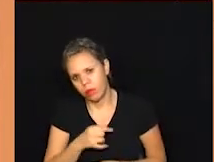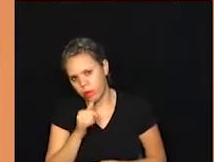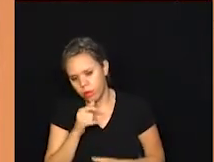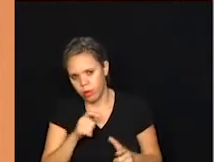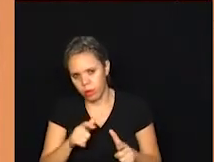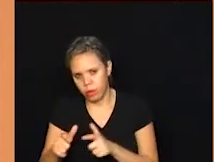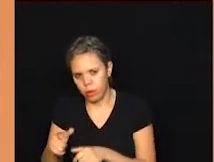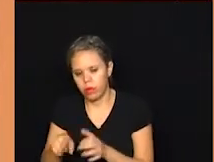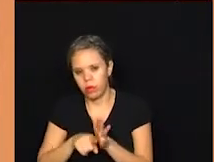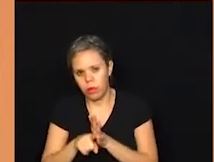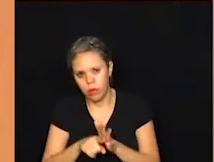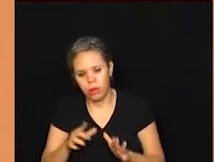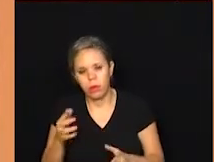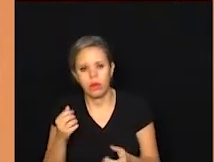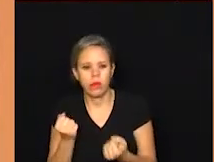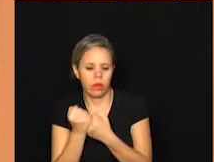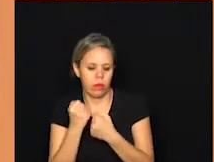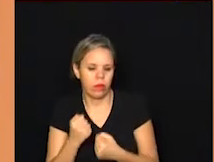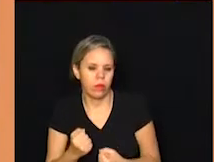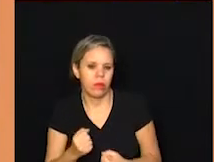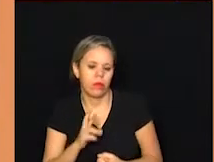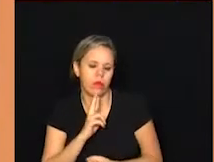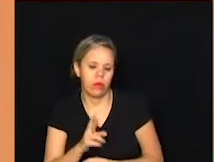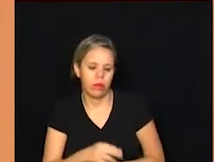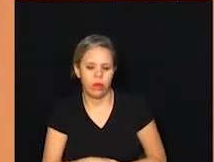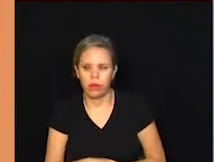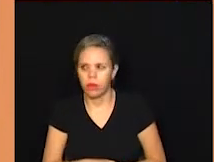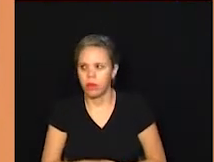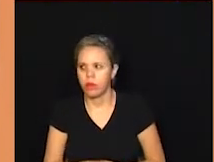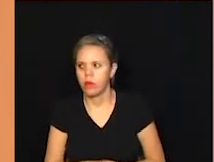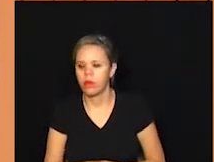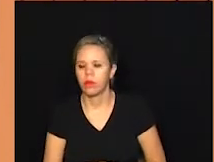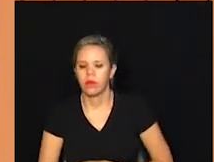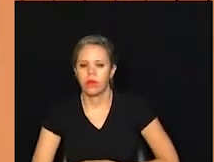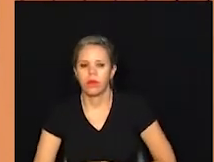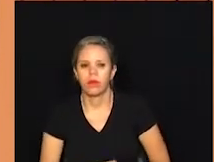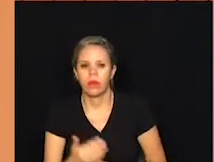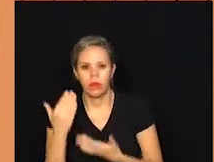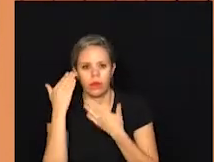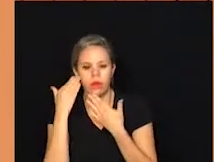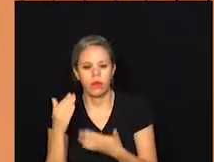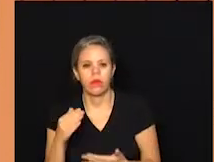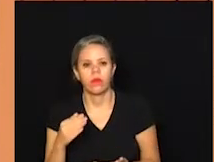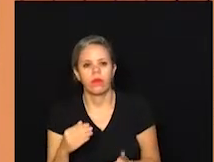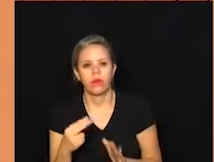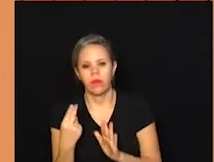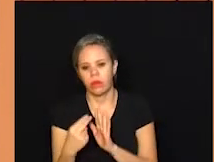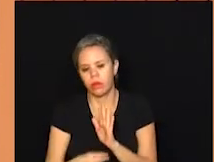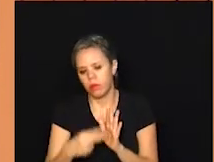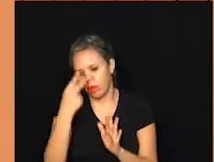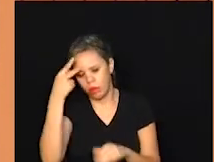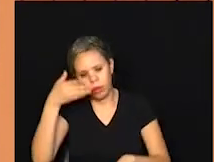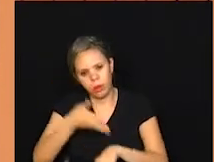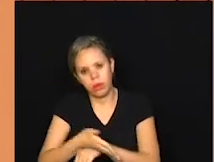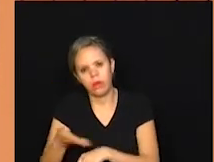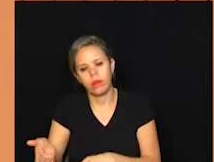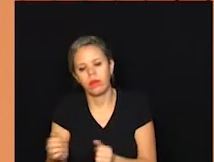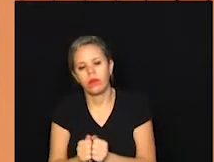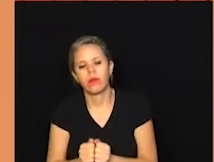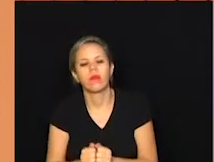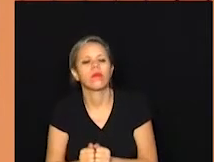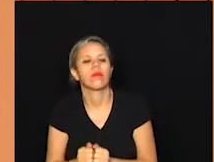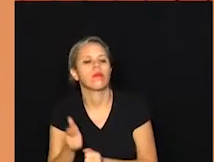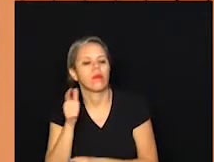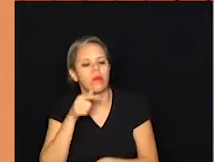para buscar alternativa para essas respostas. Então, quero agradecer a Marne também, né, que participou aqui conosco,